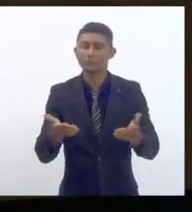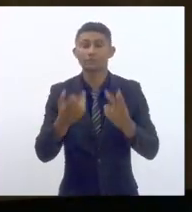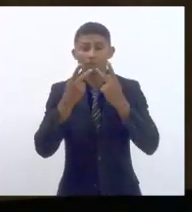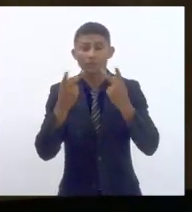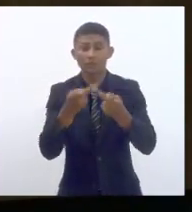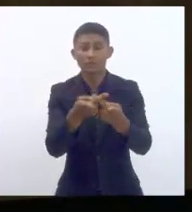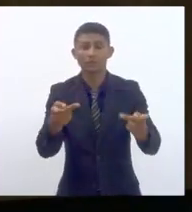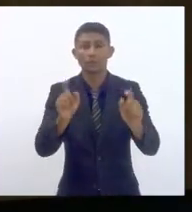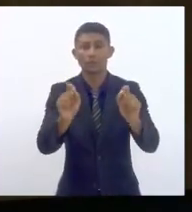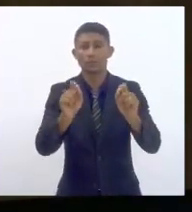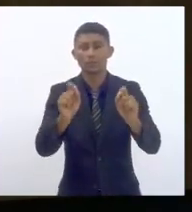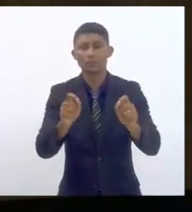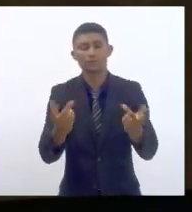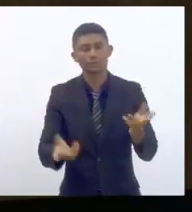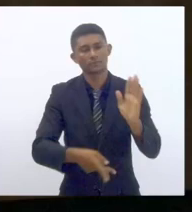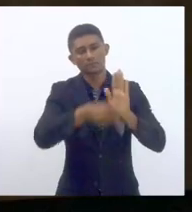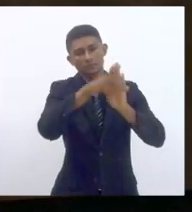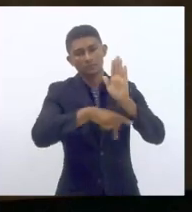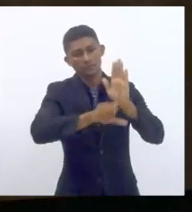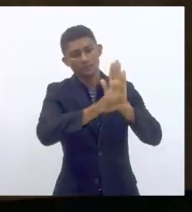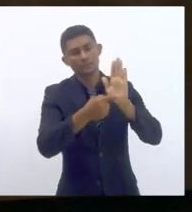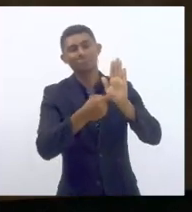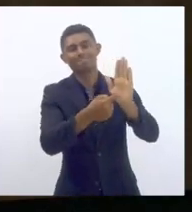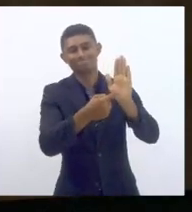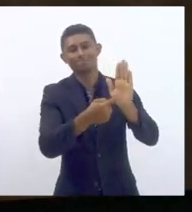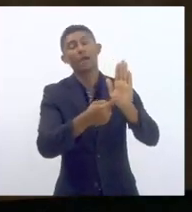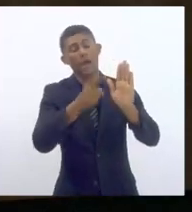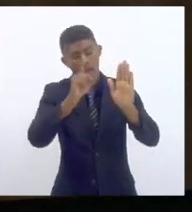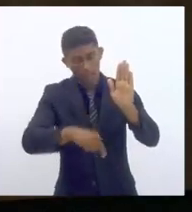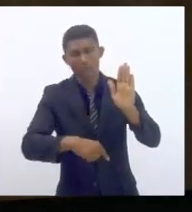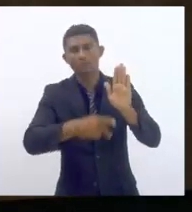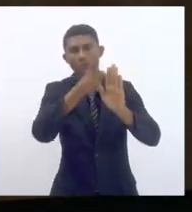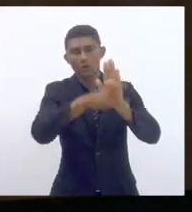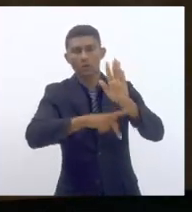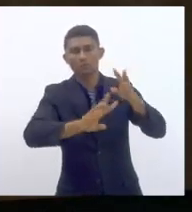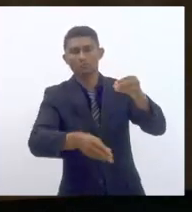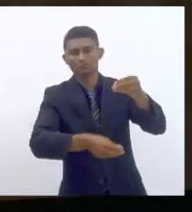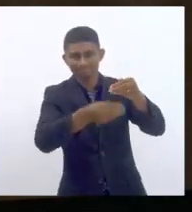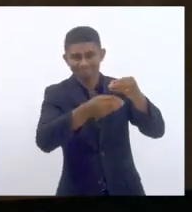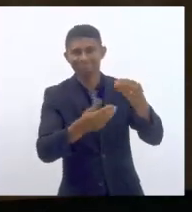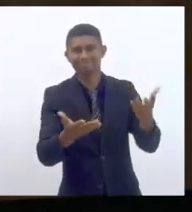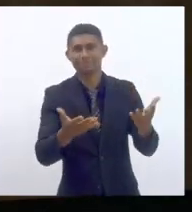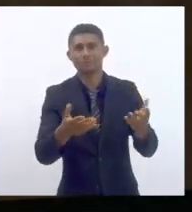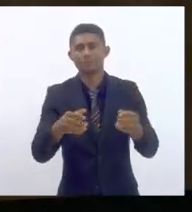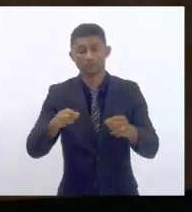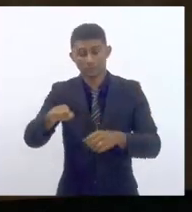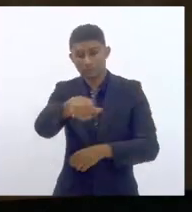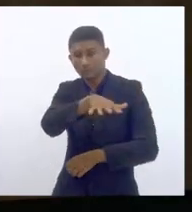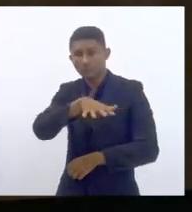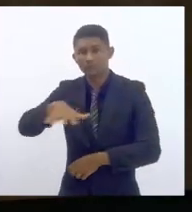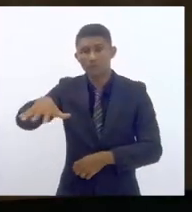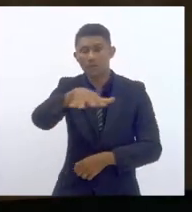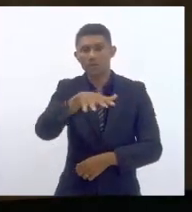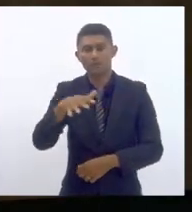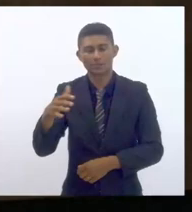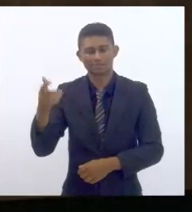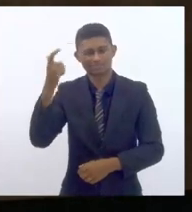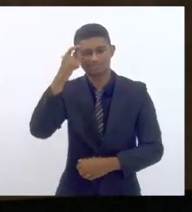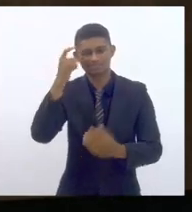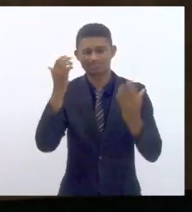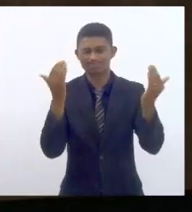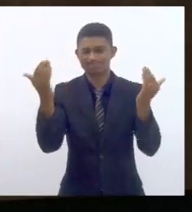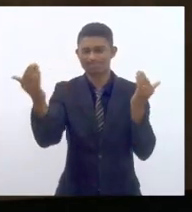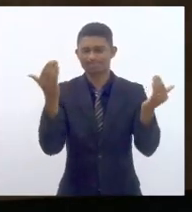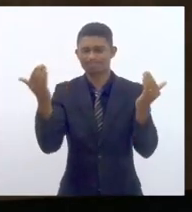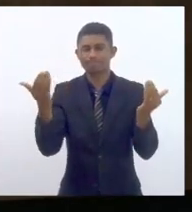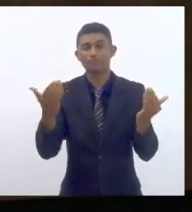dizer também que esse é um projeto de lei complementar a toda a rede psicossocial, tanto do município quanto do